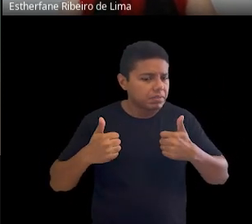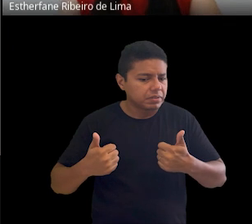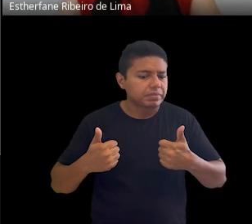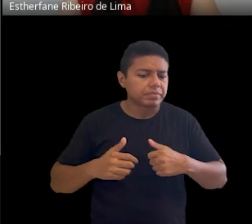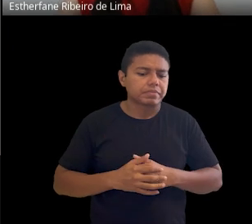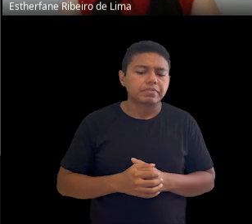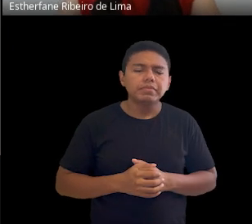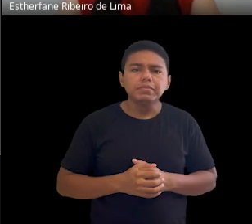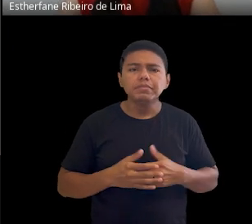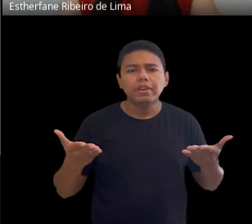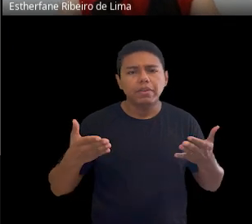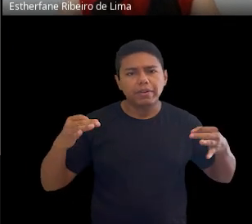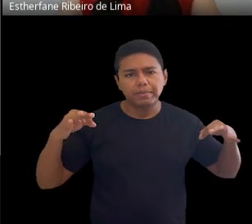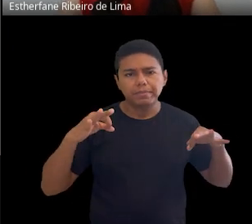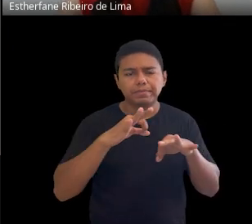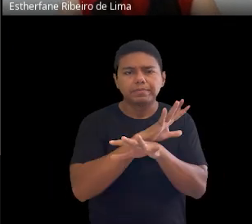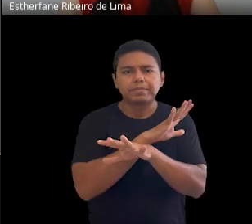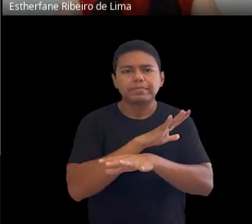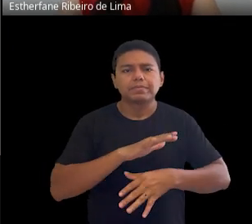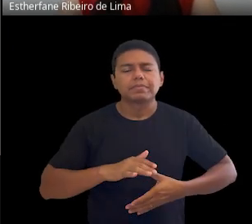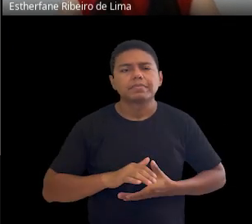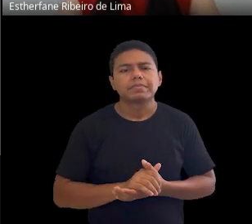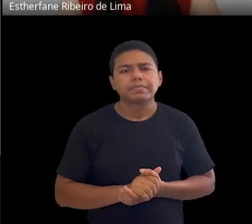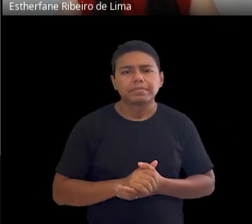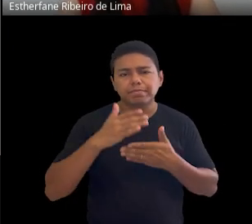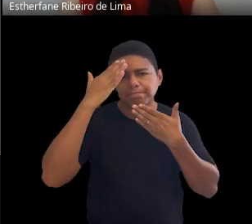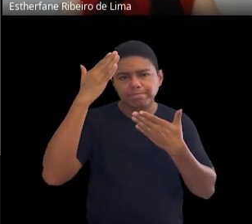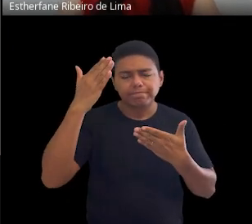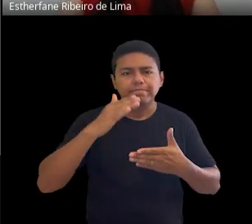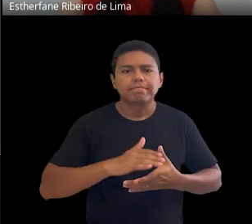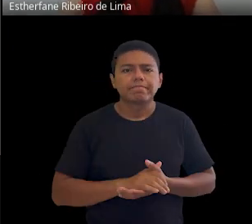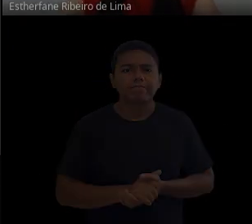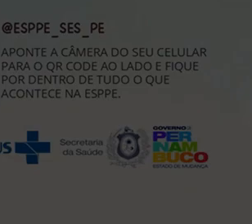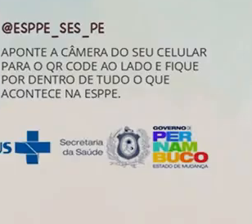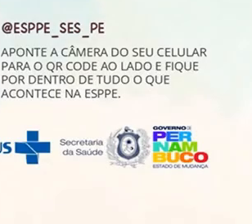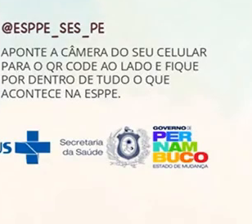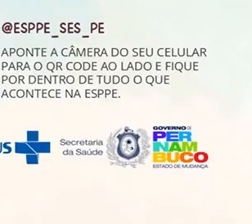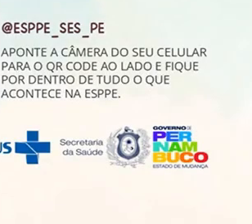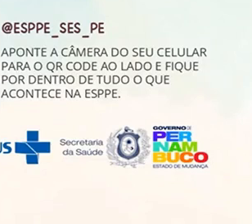reside. E finalizamos mais um capítulo do nosso curso. Obrigada pela sua presença até aqui.